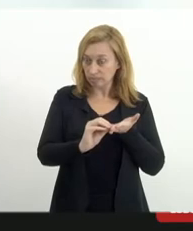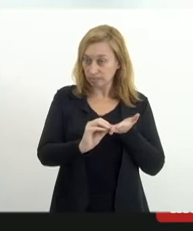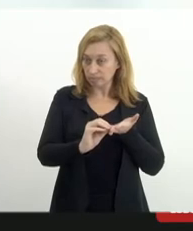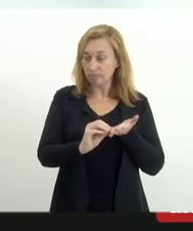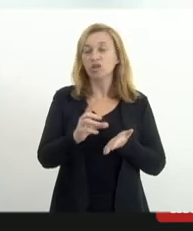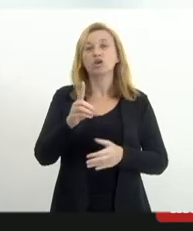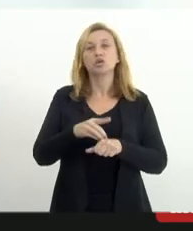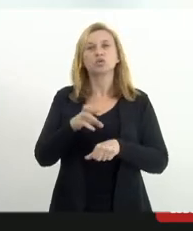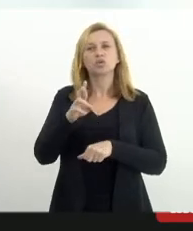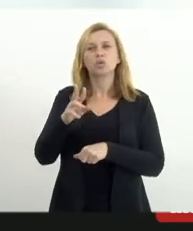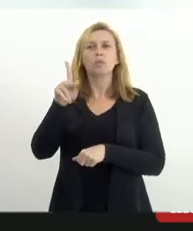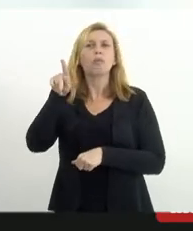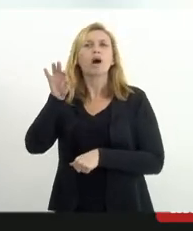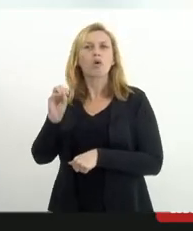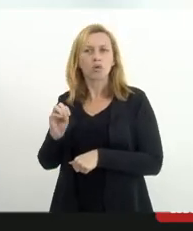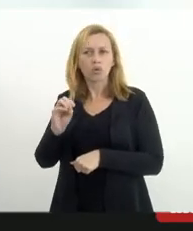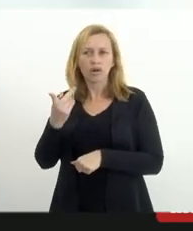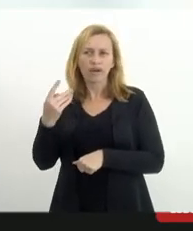doutor Paulo Henrique,